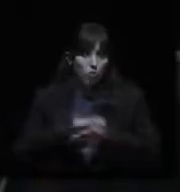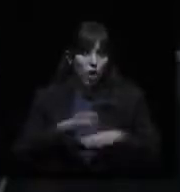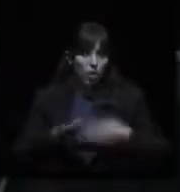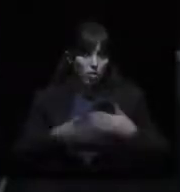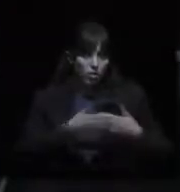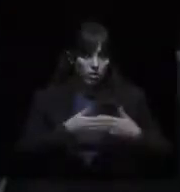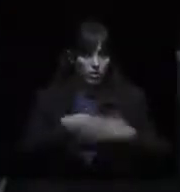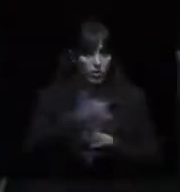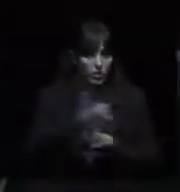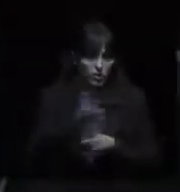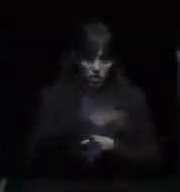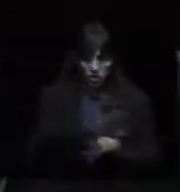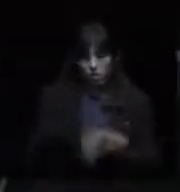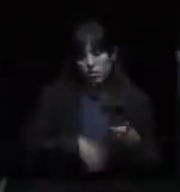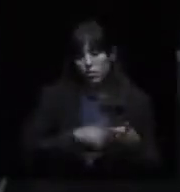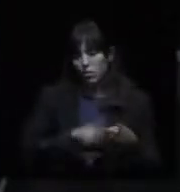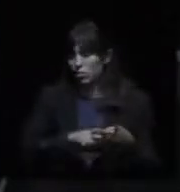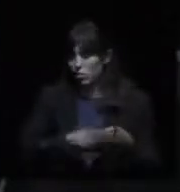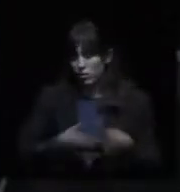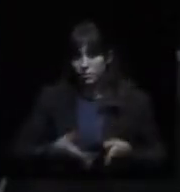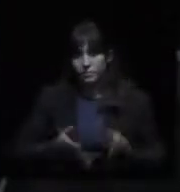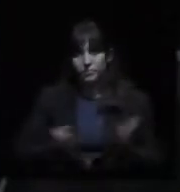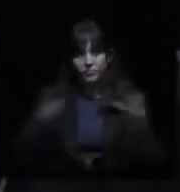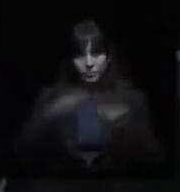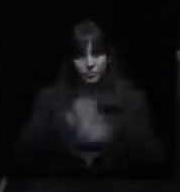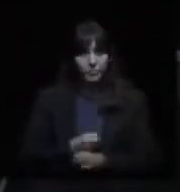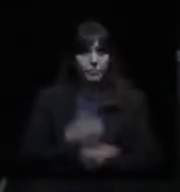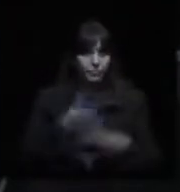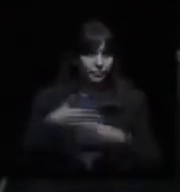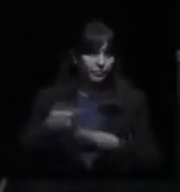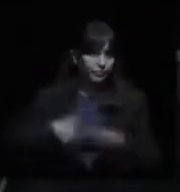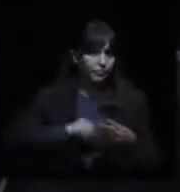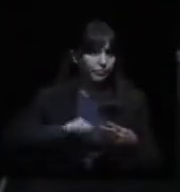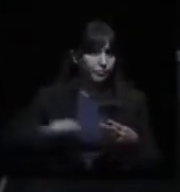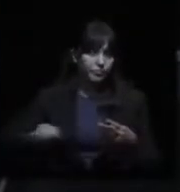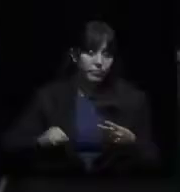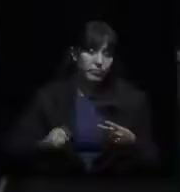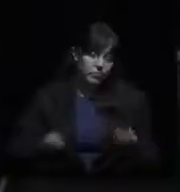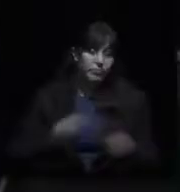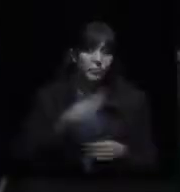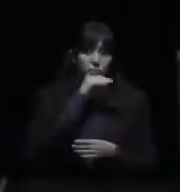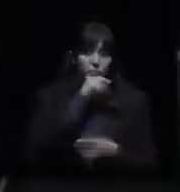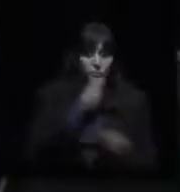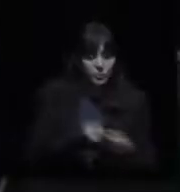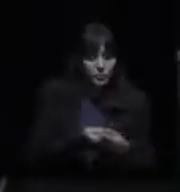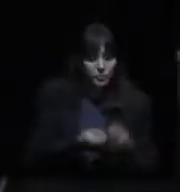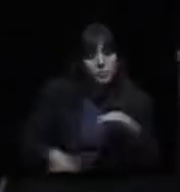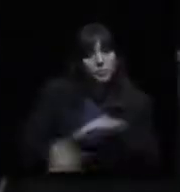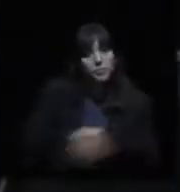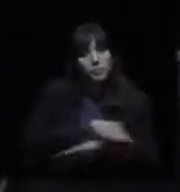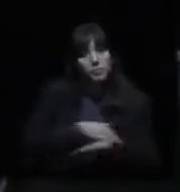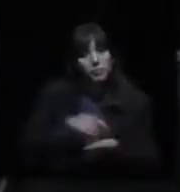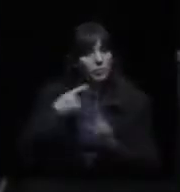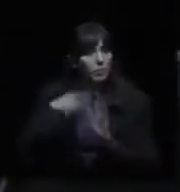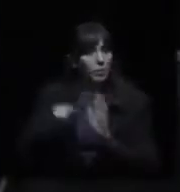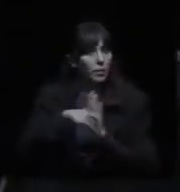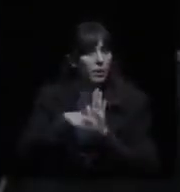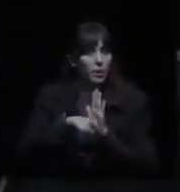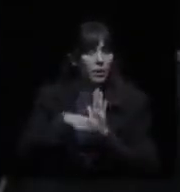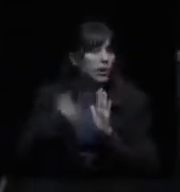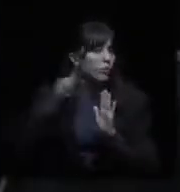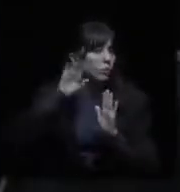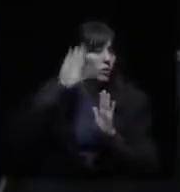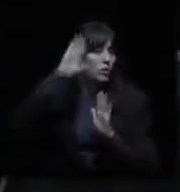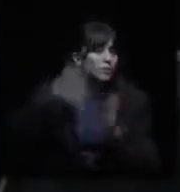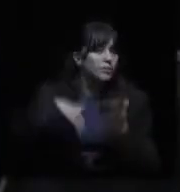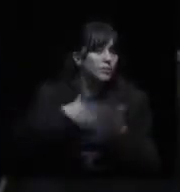de Carnide ou a esquadra das Avenidas Novas, e como tal entendemos que o policiamento de proximidade é a melhor medida no sentido de